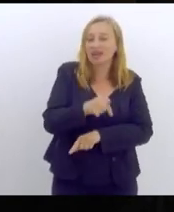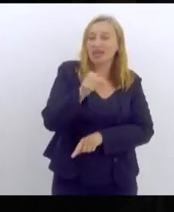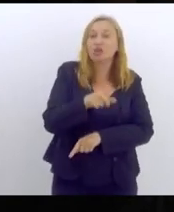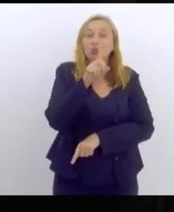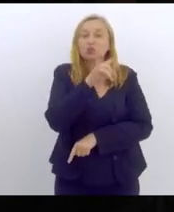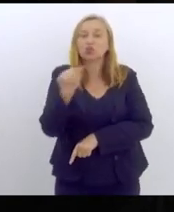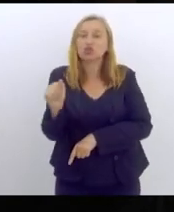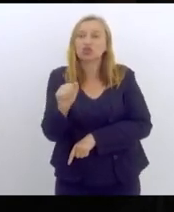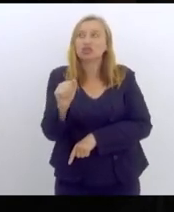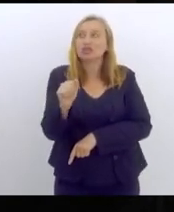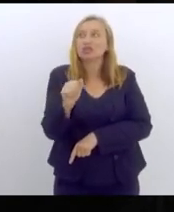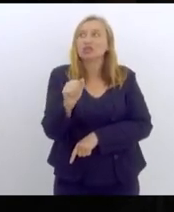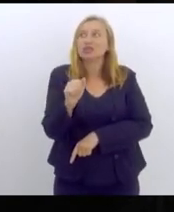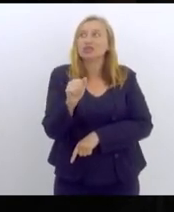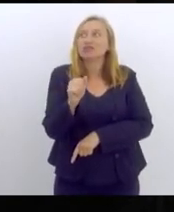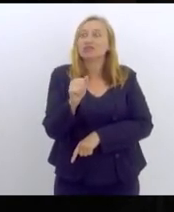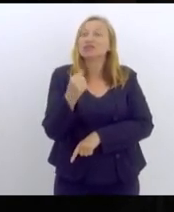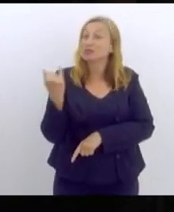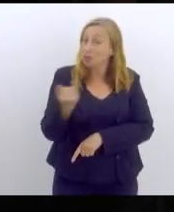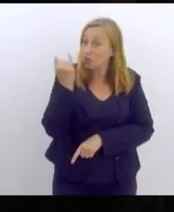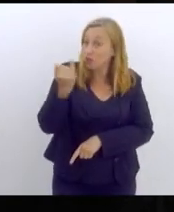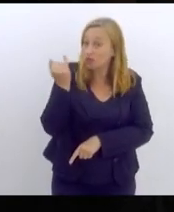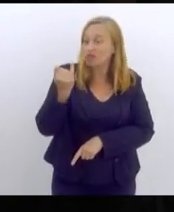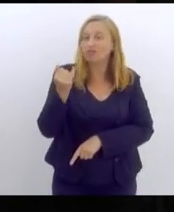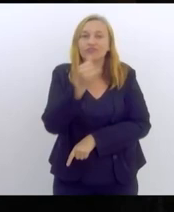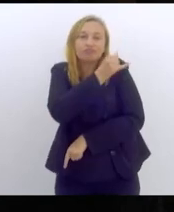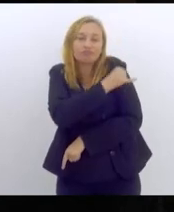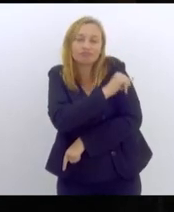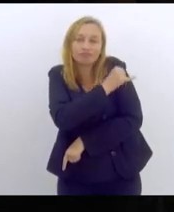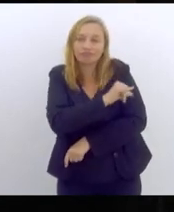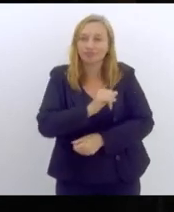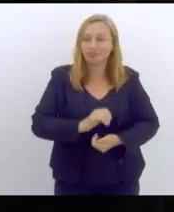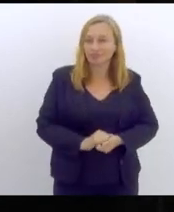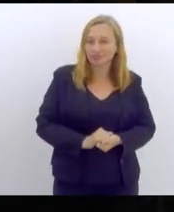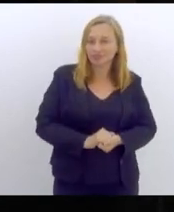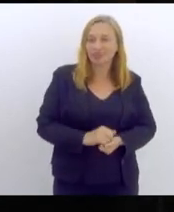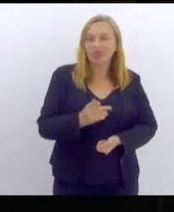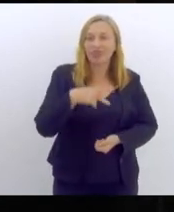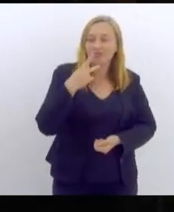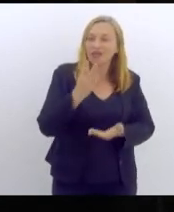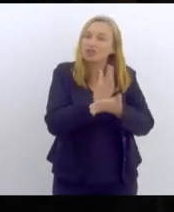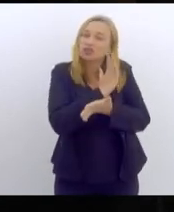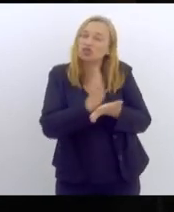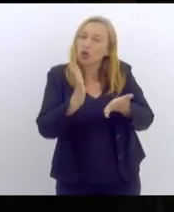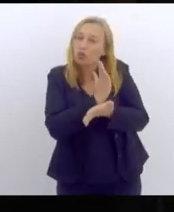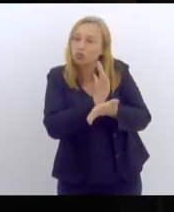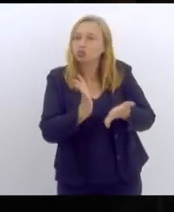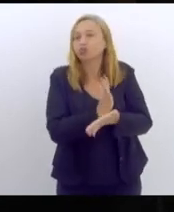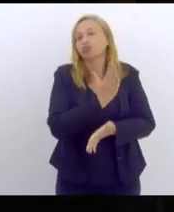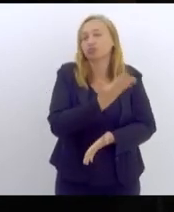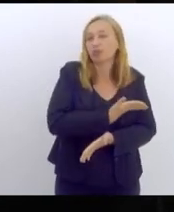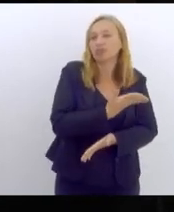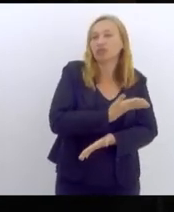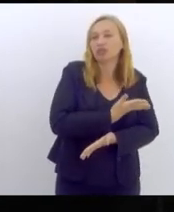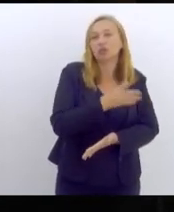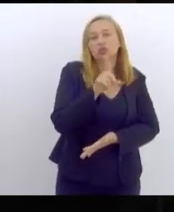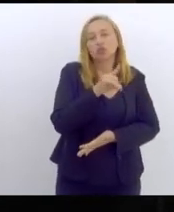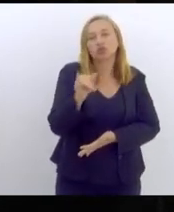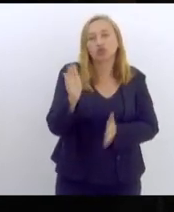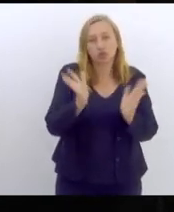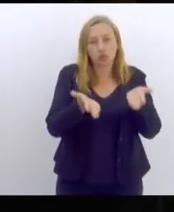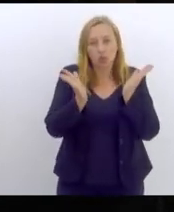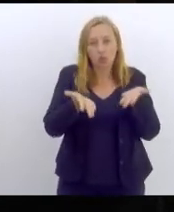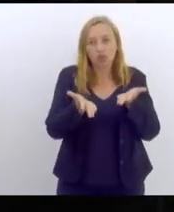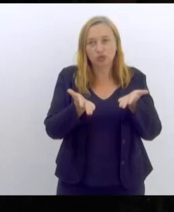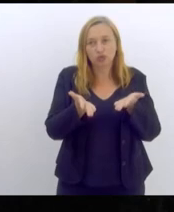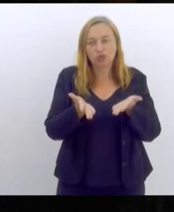dia bastante importante para o Rio de Janeiro, e nas falas de alguns colegas, no dia de hoje,